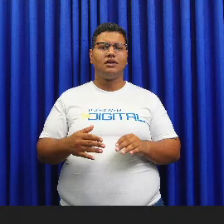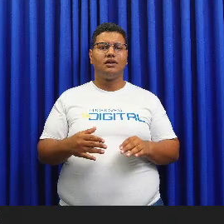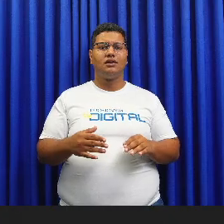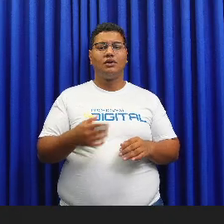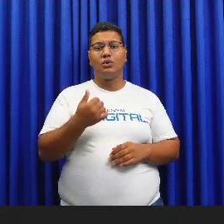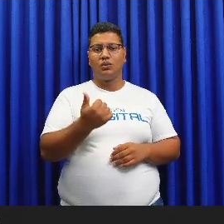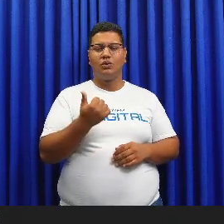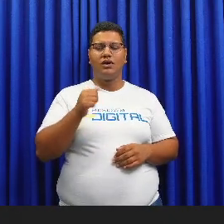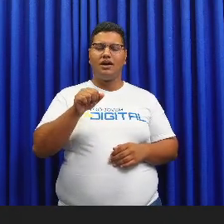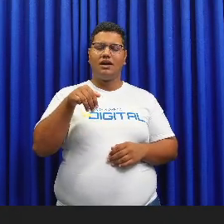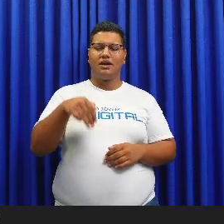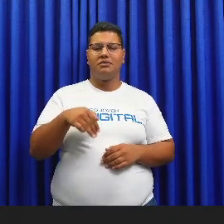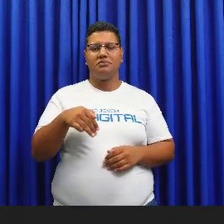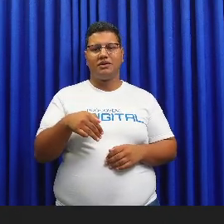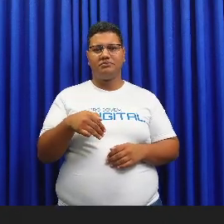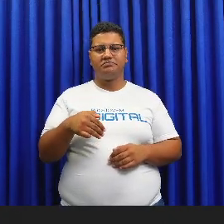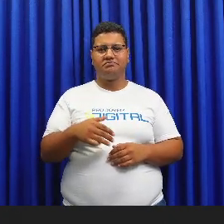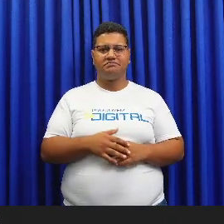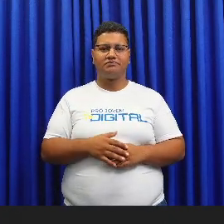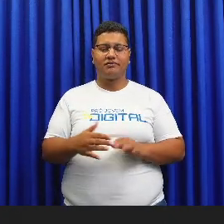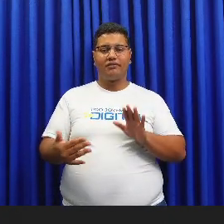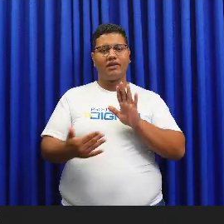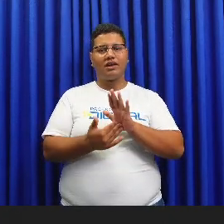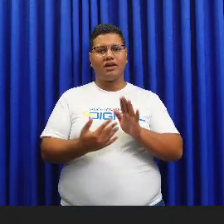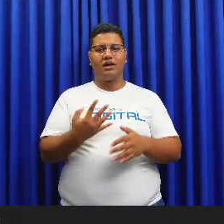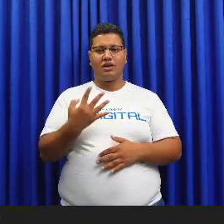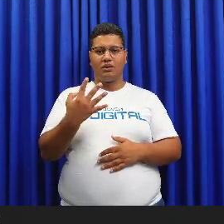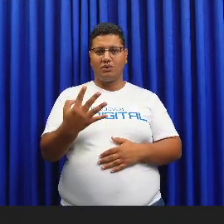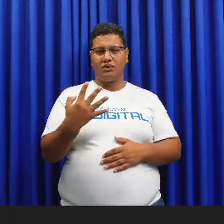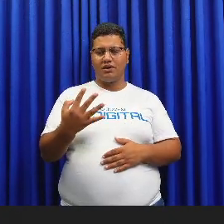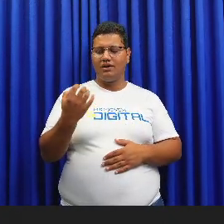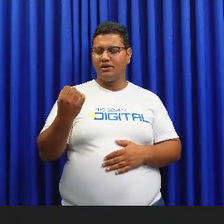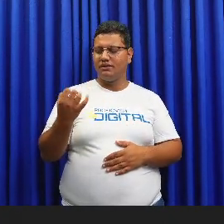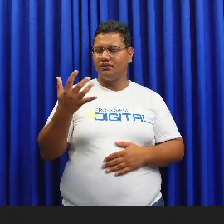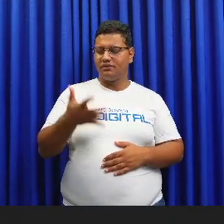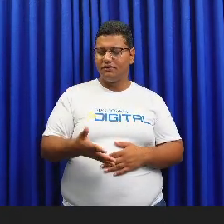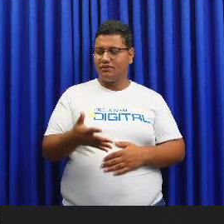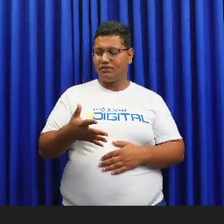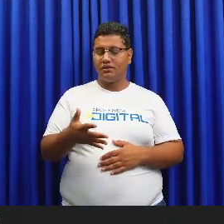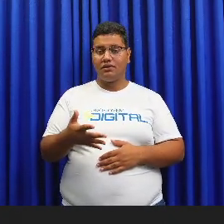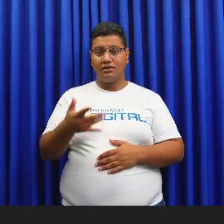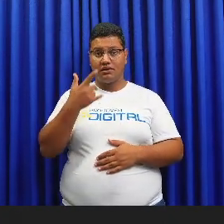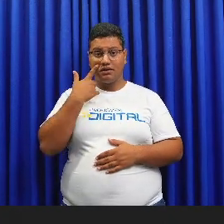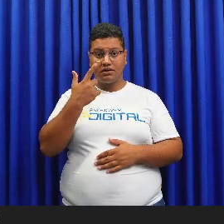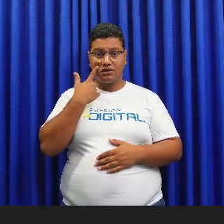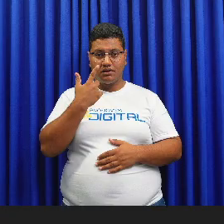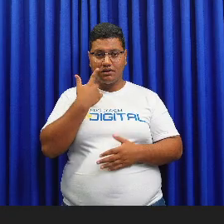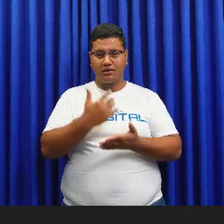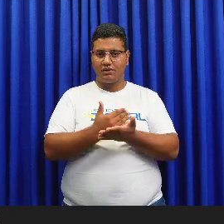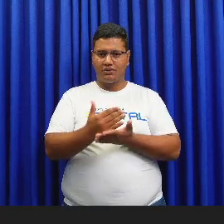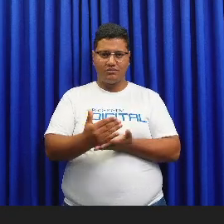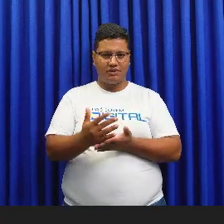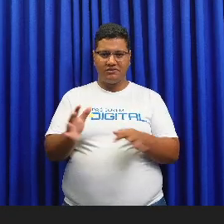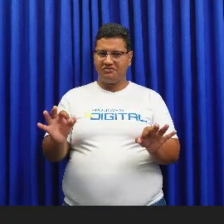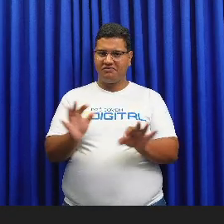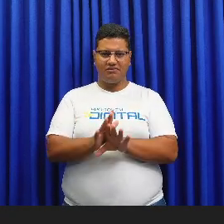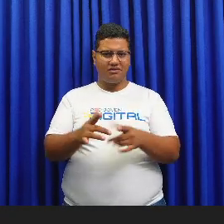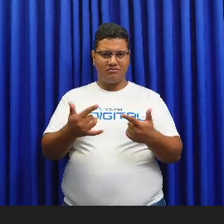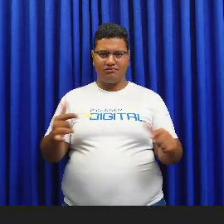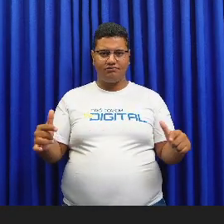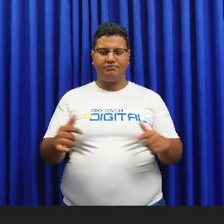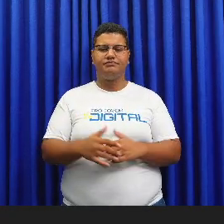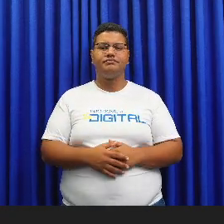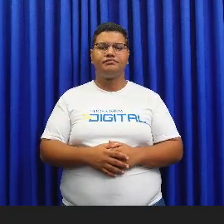AM, né? 1h30 da manhã até... aqui ele só começa, tá? Não tem um horário para